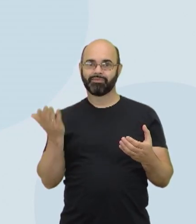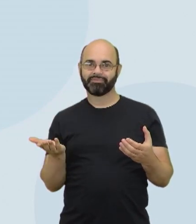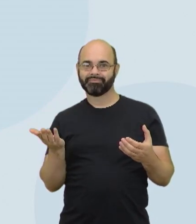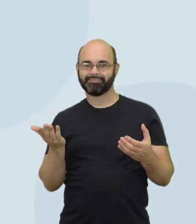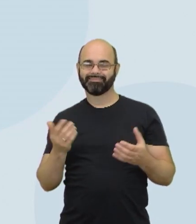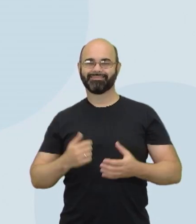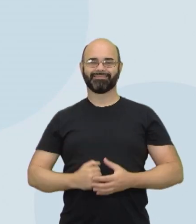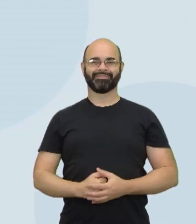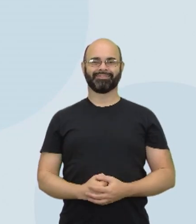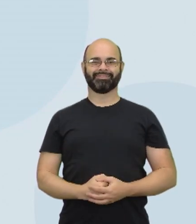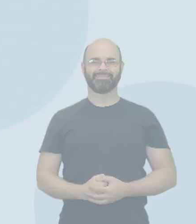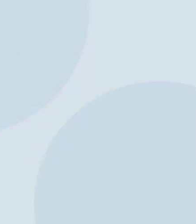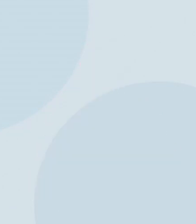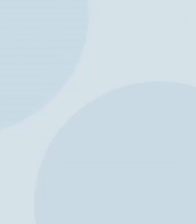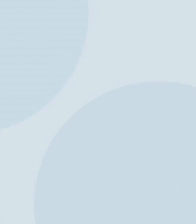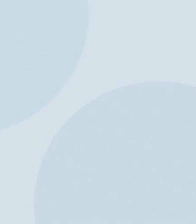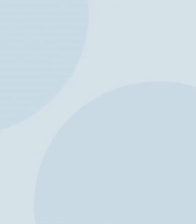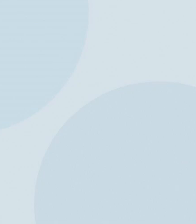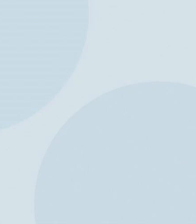lá?